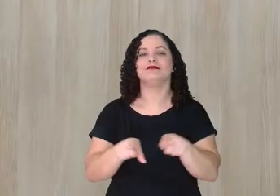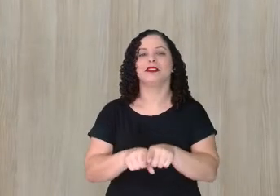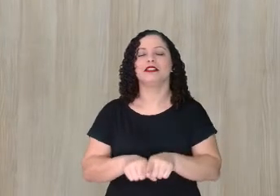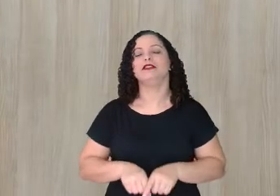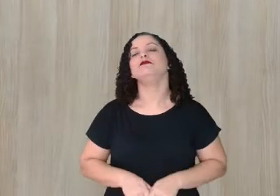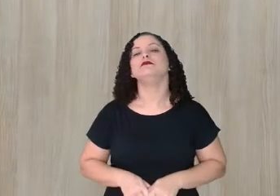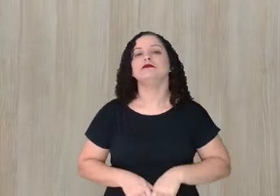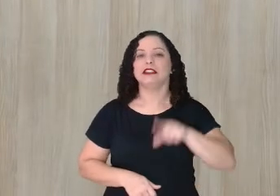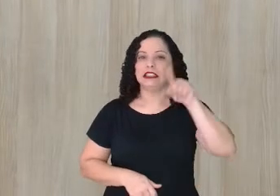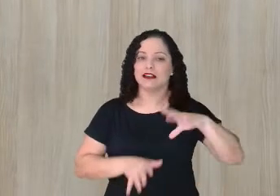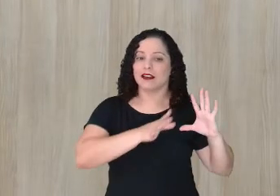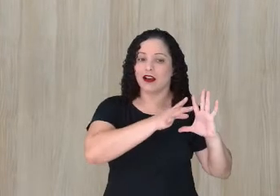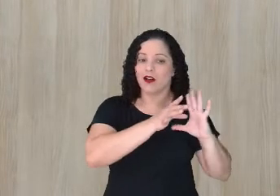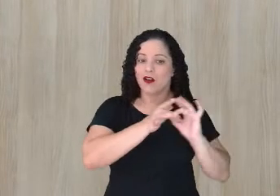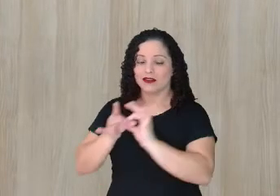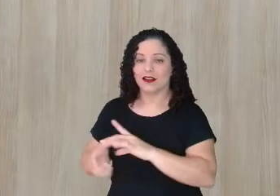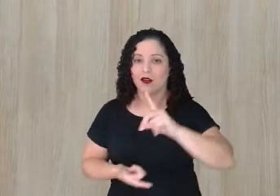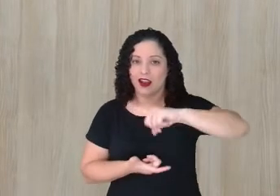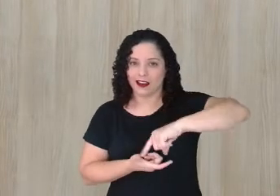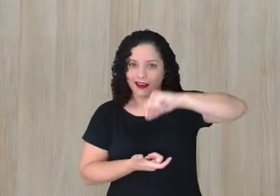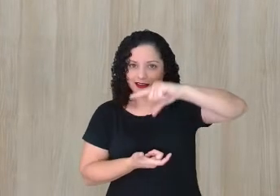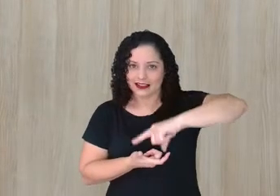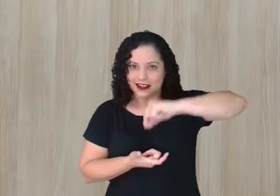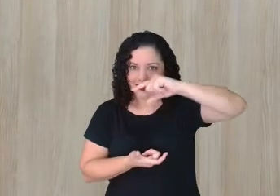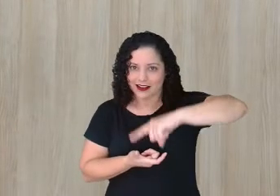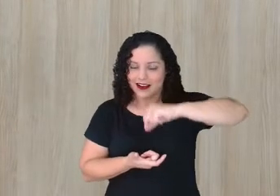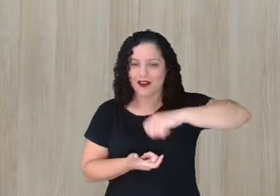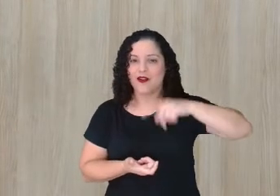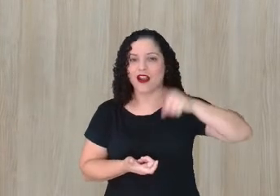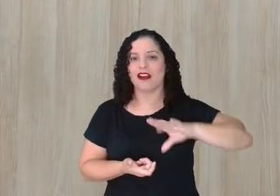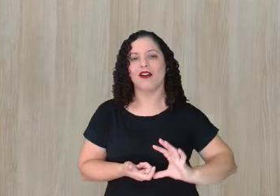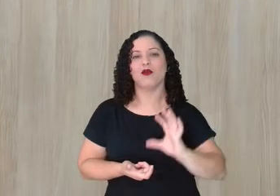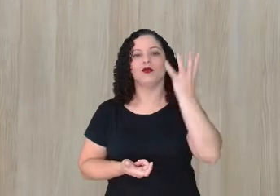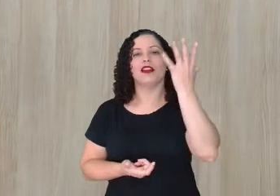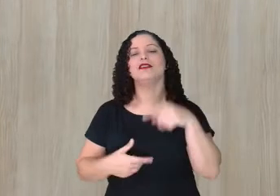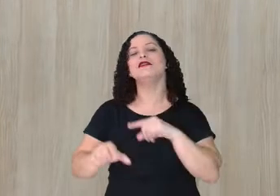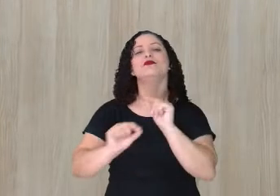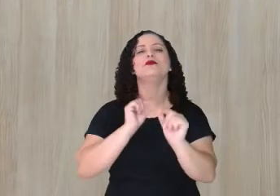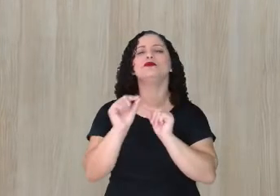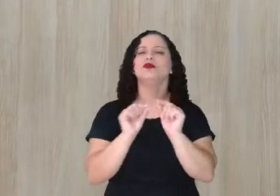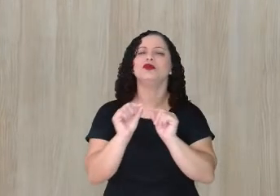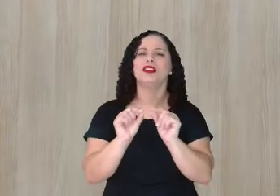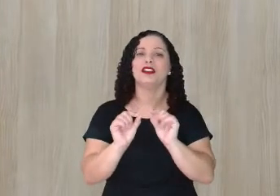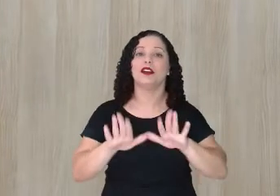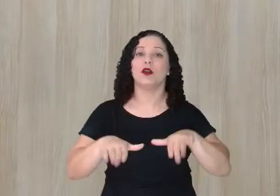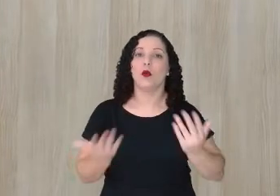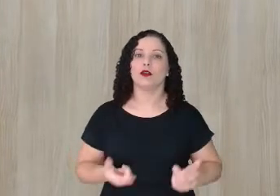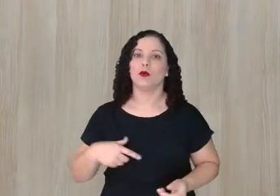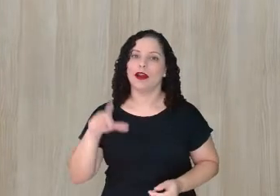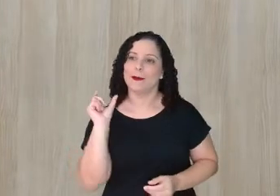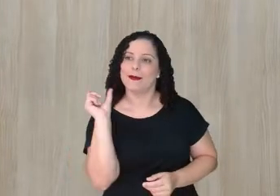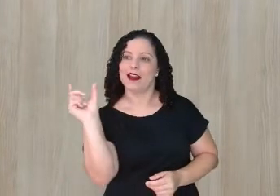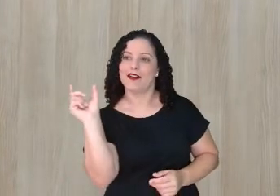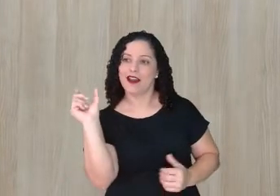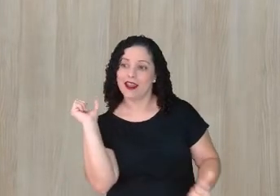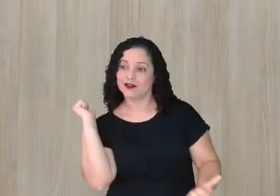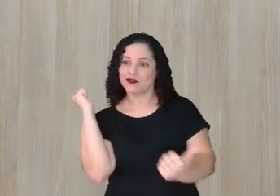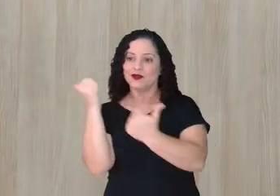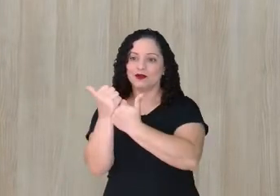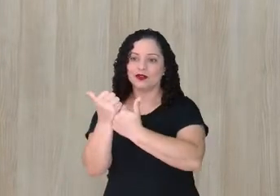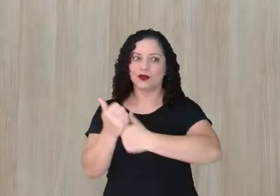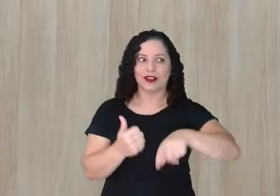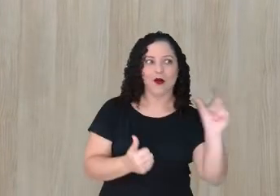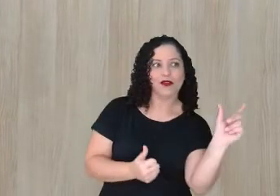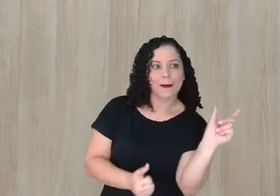essa coesão lexical, ela ocorre quando um termo é substituído por outro dentro do